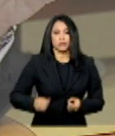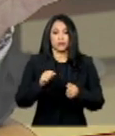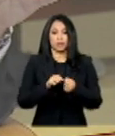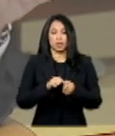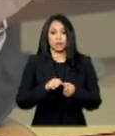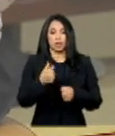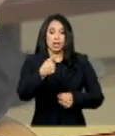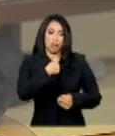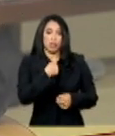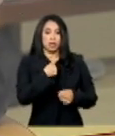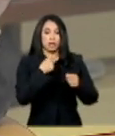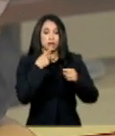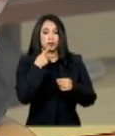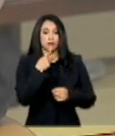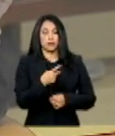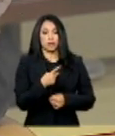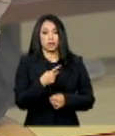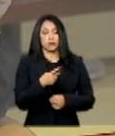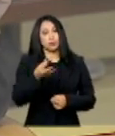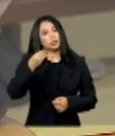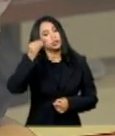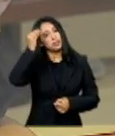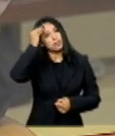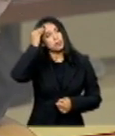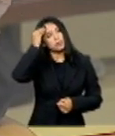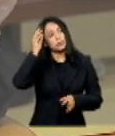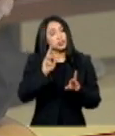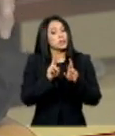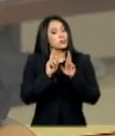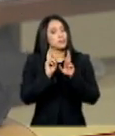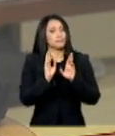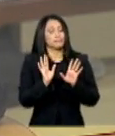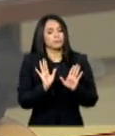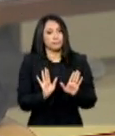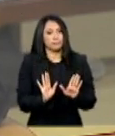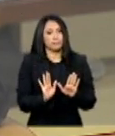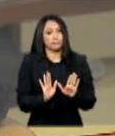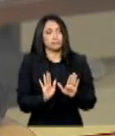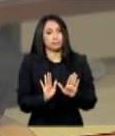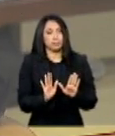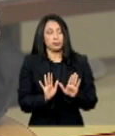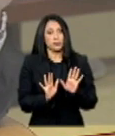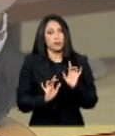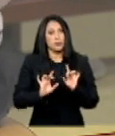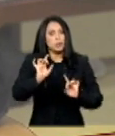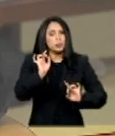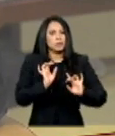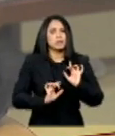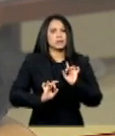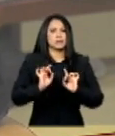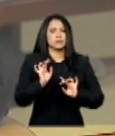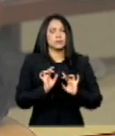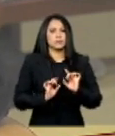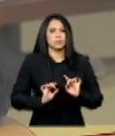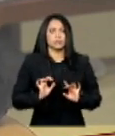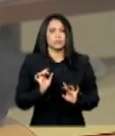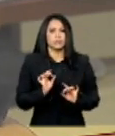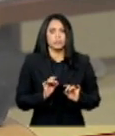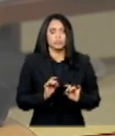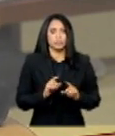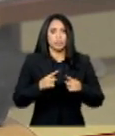o caso nuclear ele possui a peculiaridade que digamos assim base esse pleito de